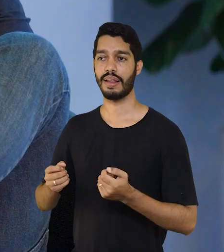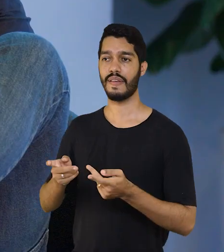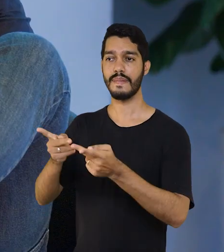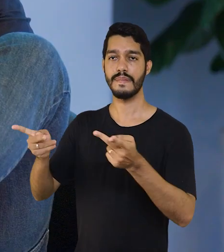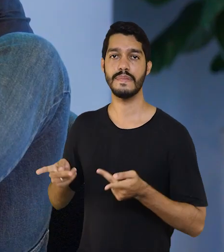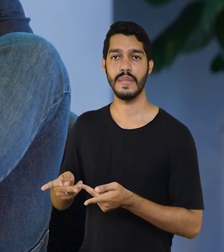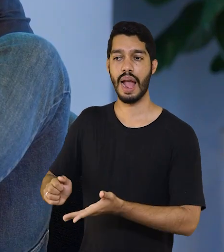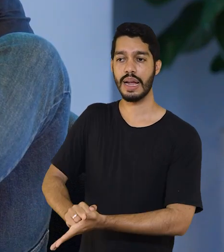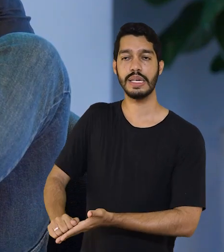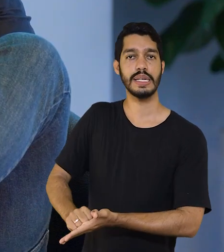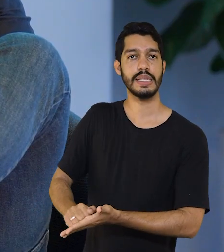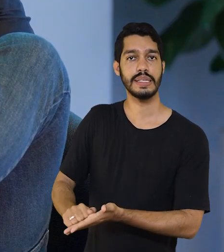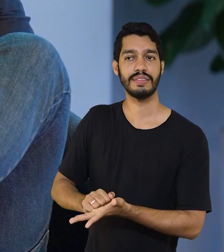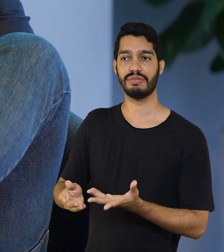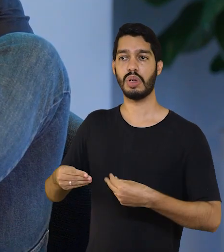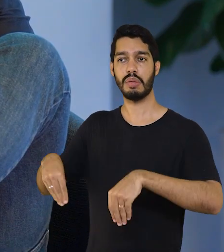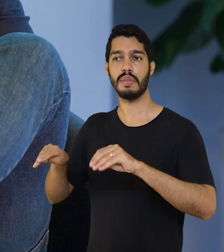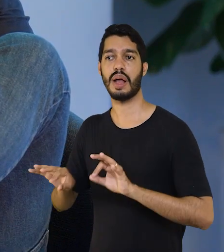tal. Elas não tinham